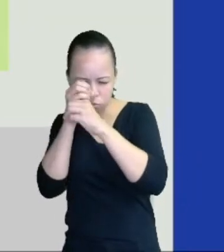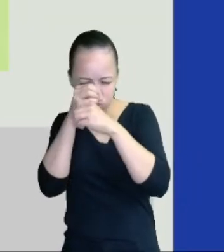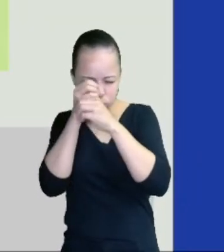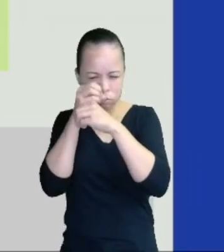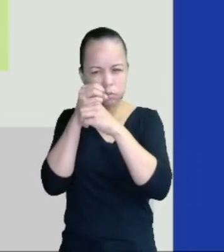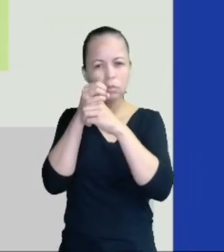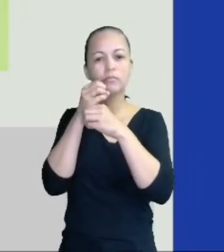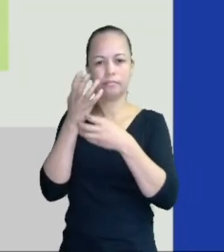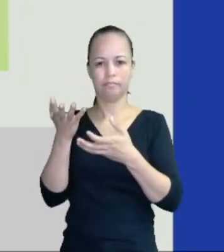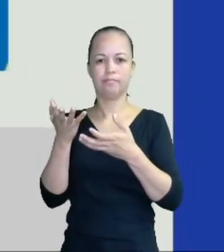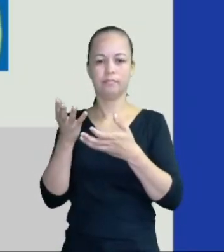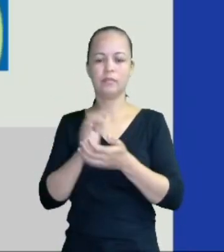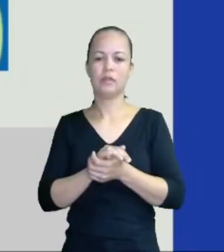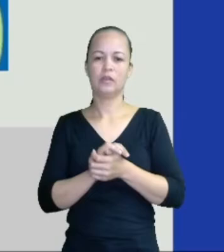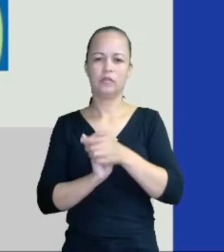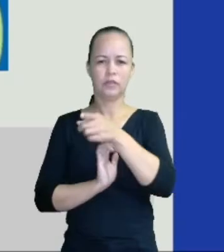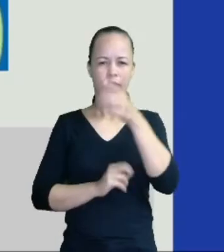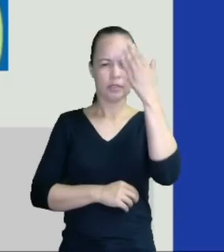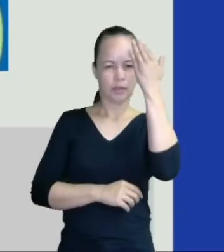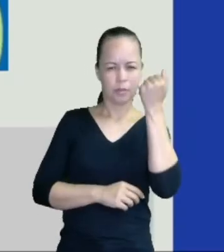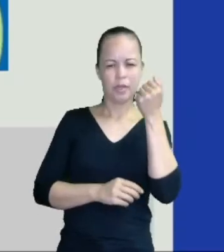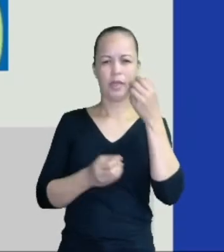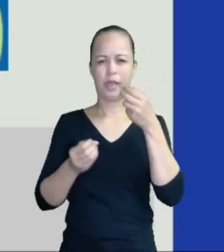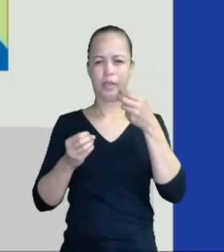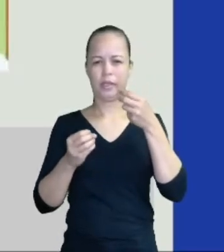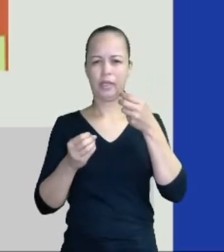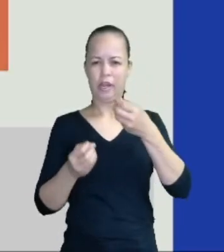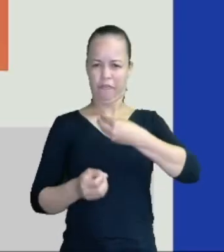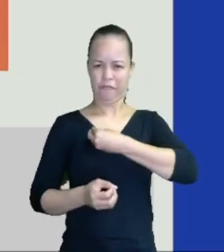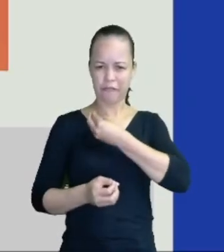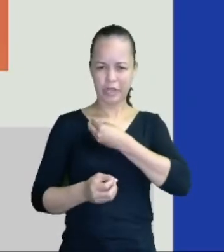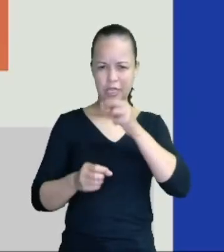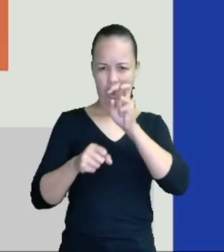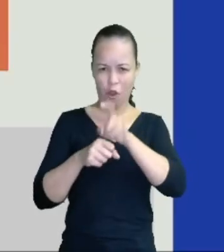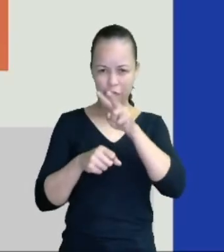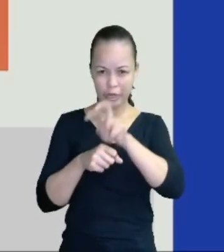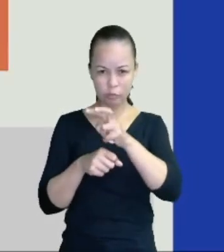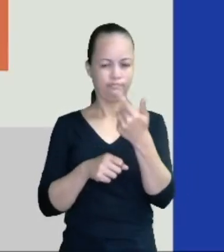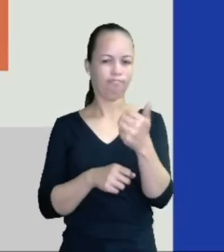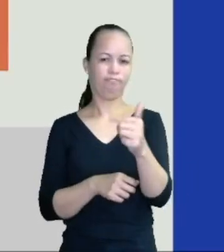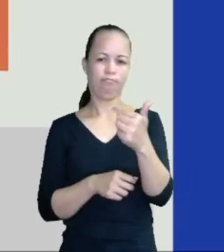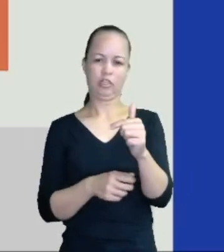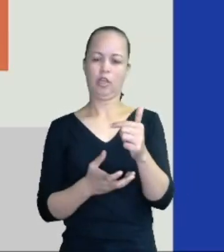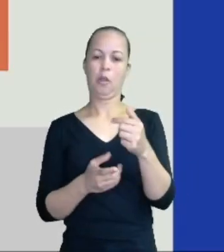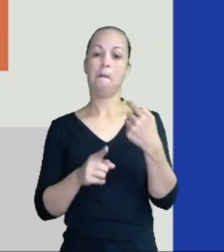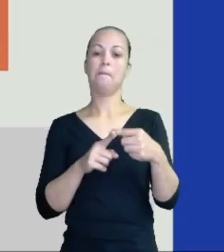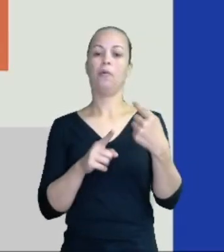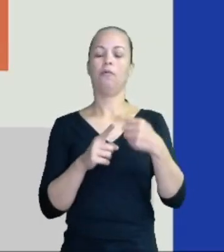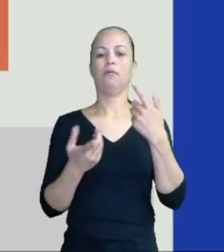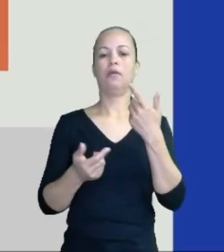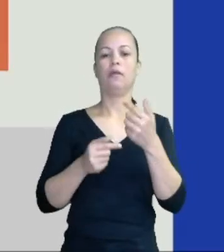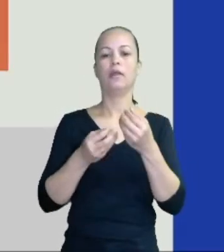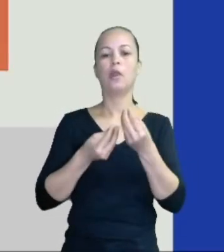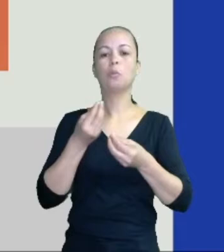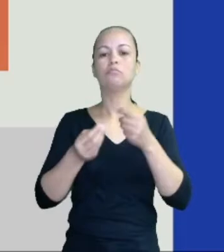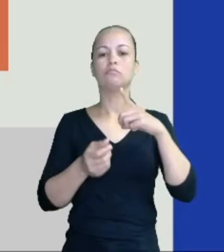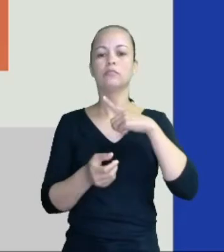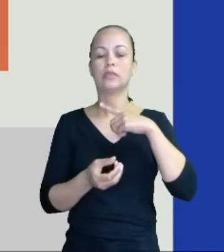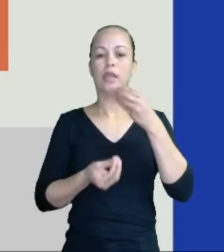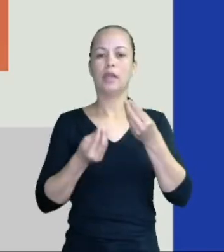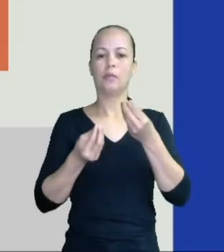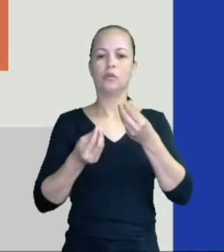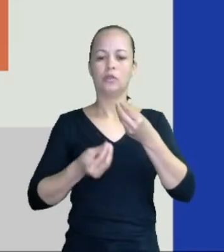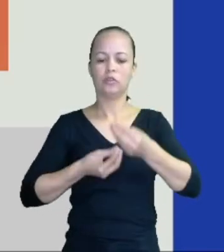microscópio. Você sabia que os vírus não são seres vivos? Isto é porque eles não realizam a função vital de reprodução por